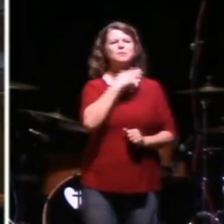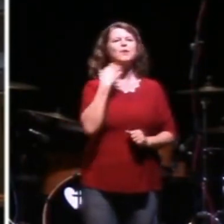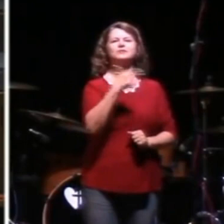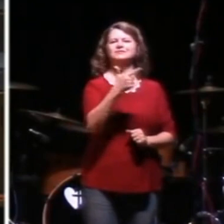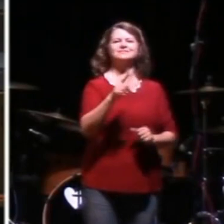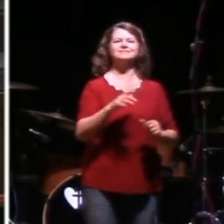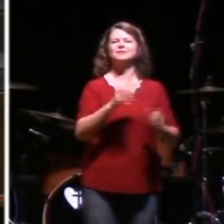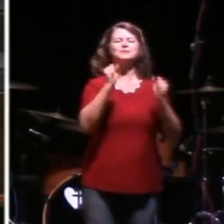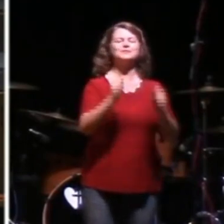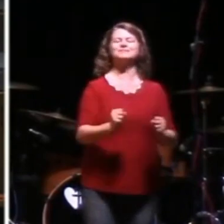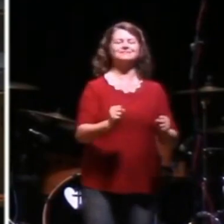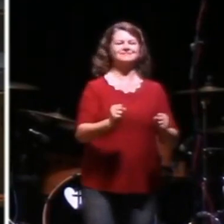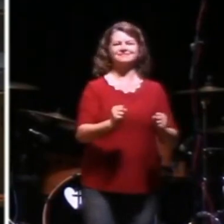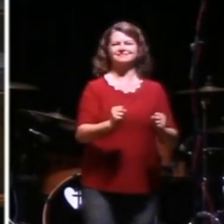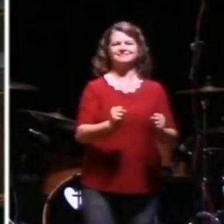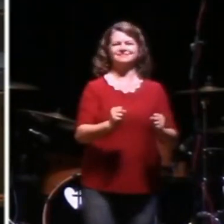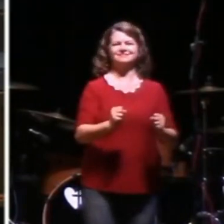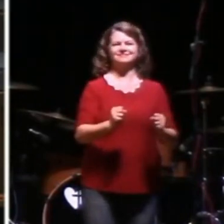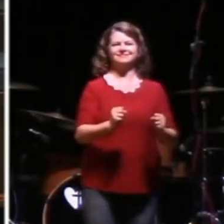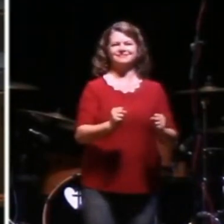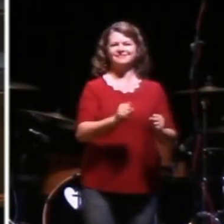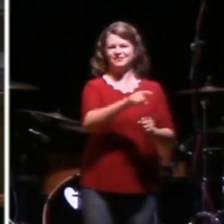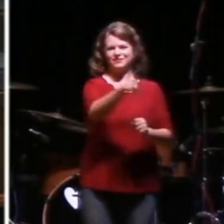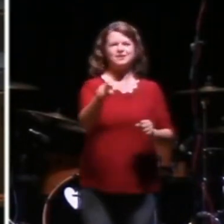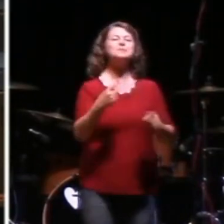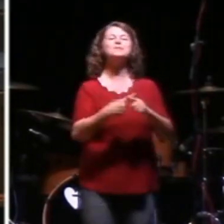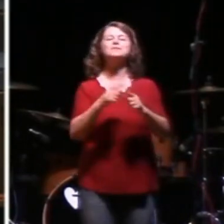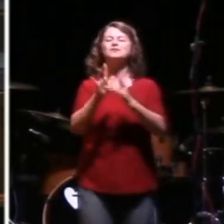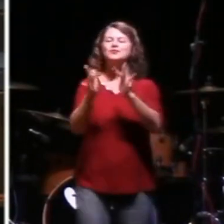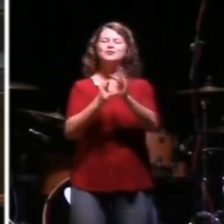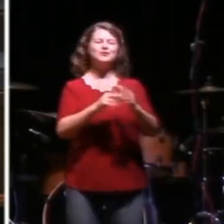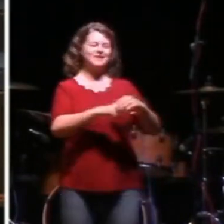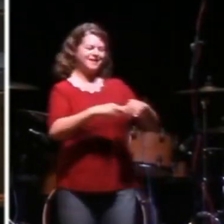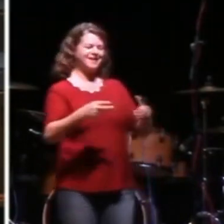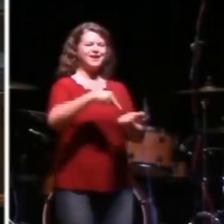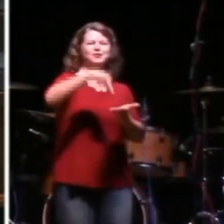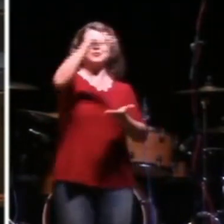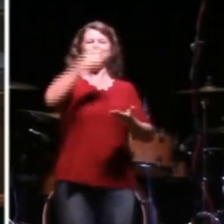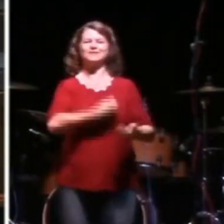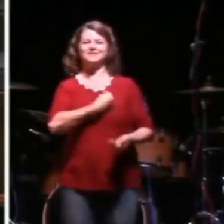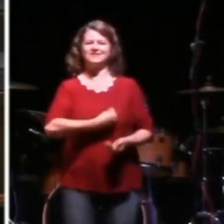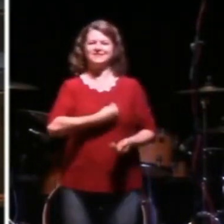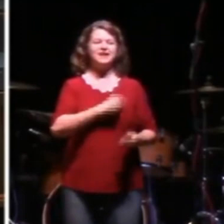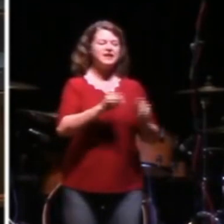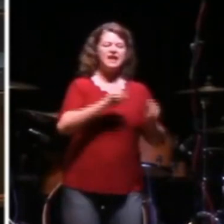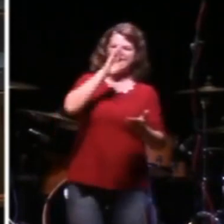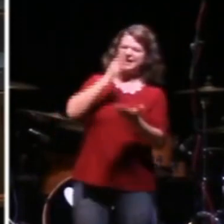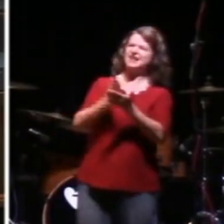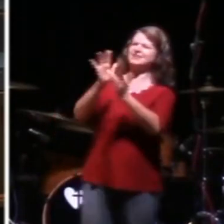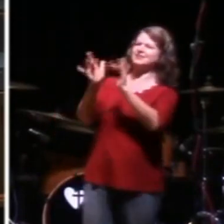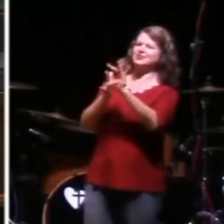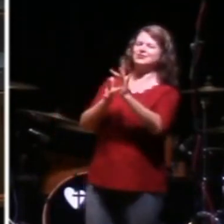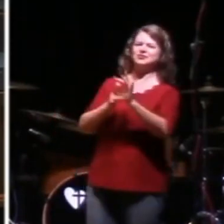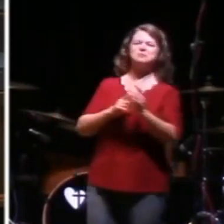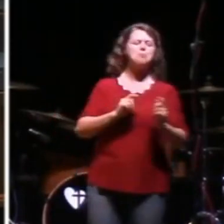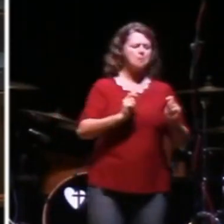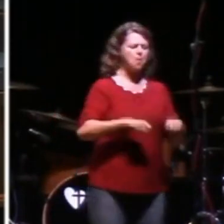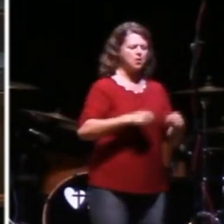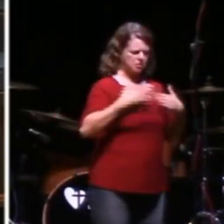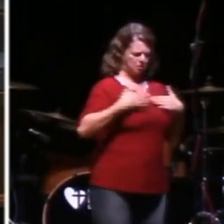porque jesus é a ressurreição ea vida e aquele que dele criei ainda que esteja morto viverá